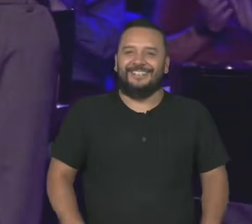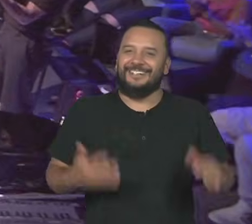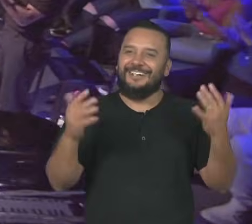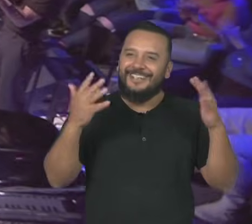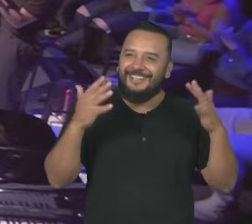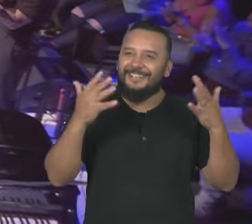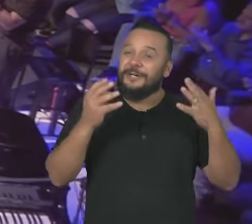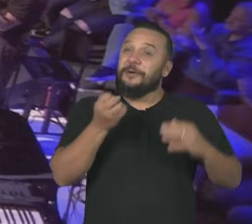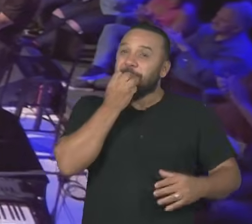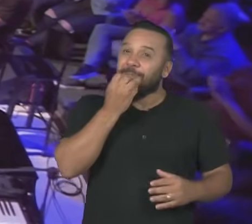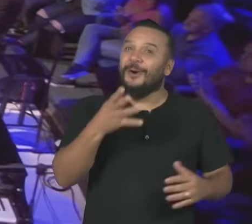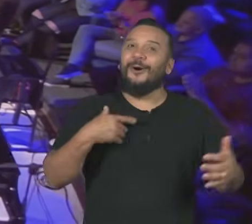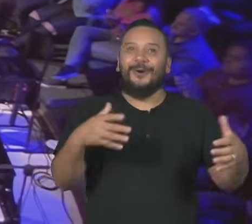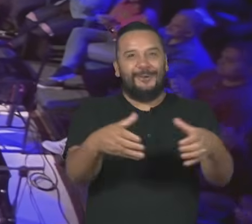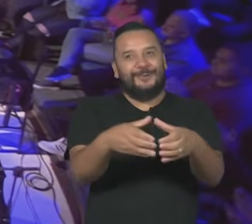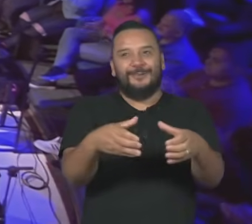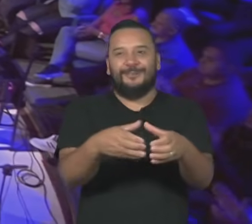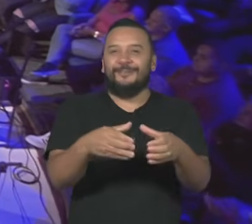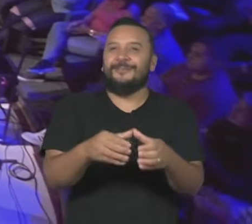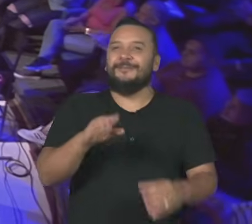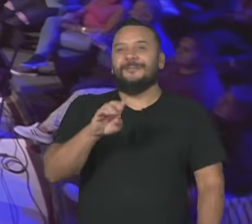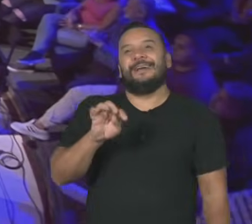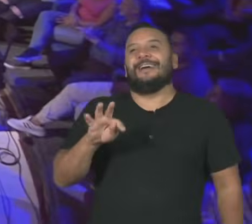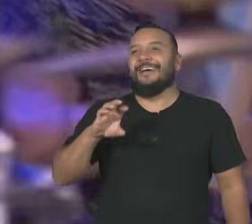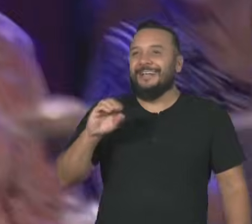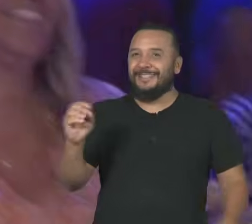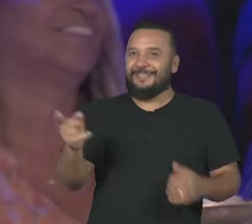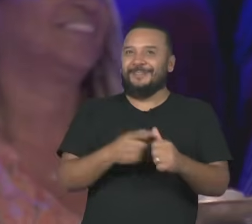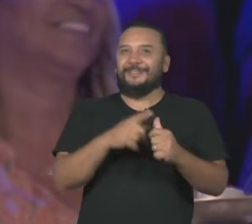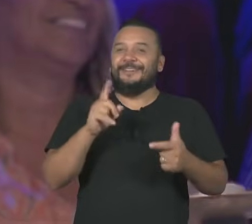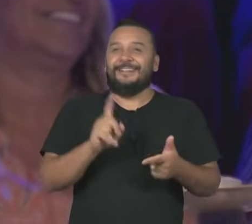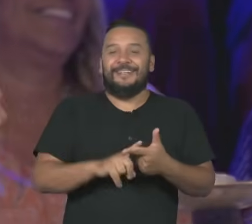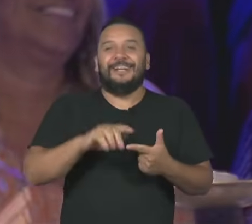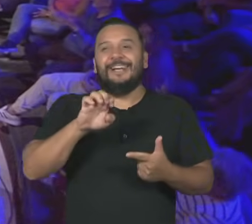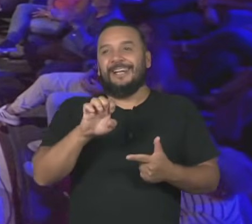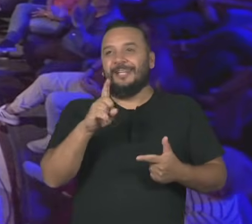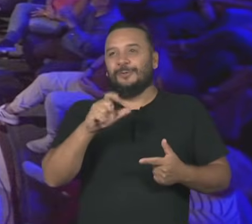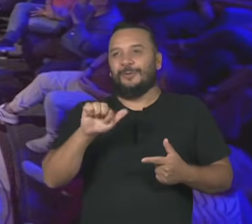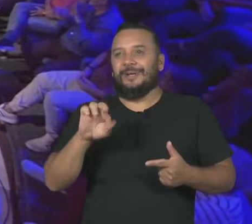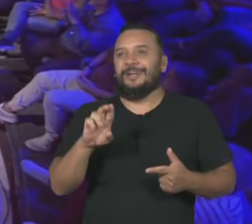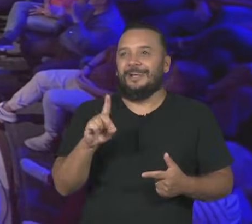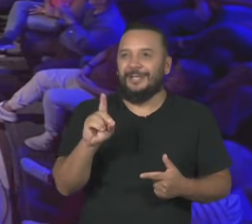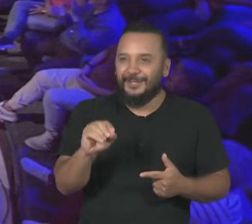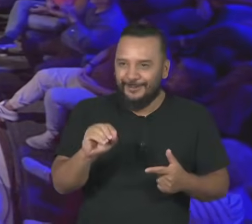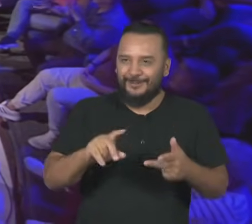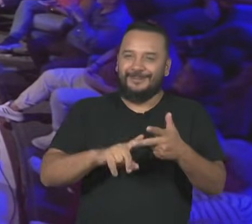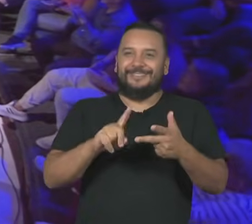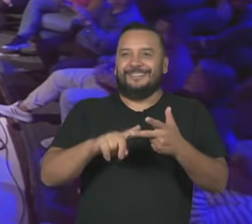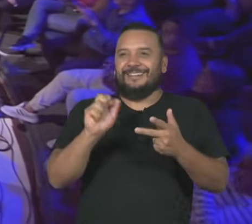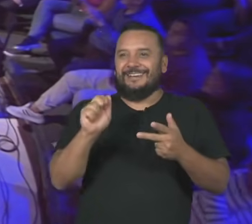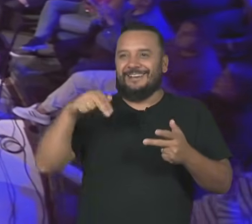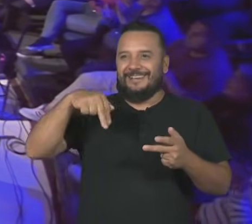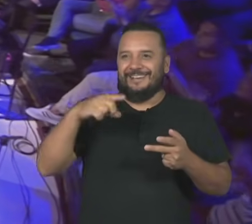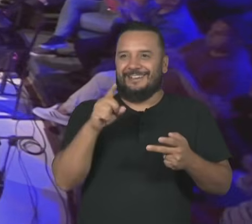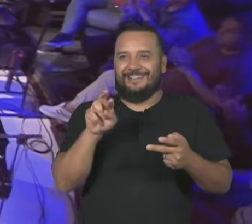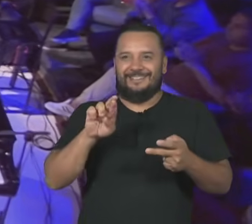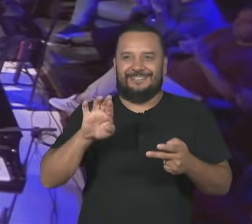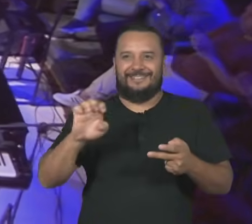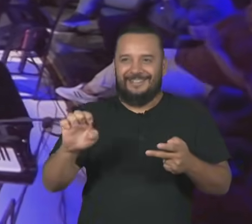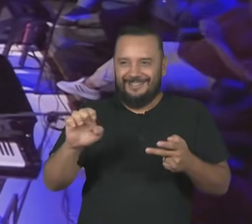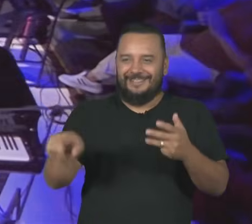Oba! Essa é a nossa banda, Beto Bonfim, Eduardo Simões, André Poiar,